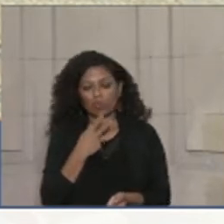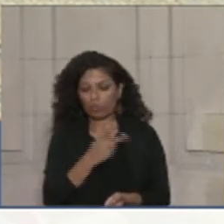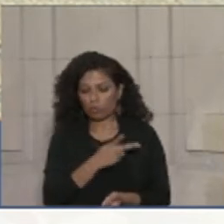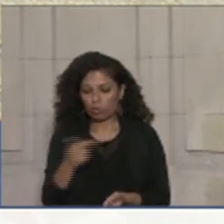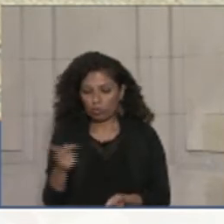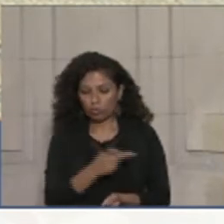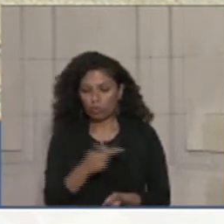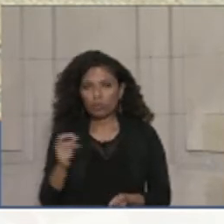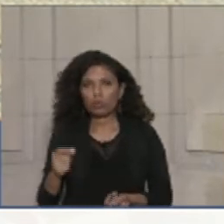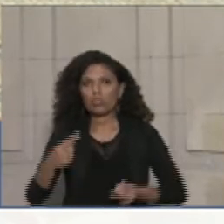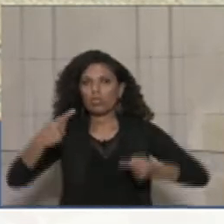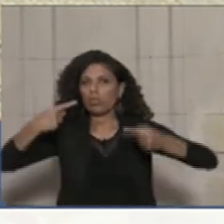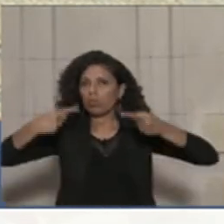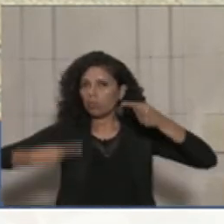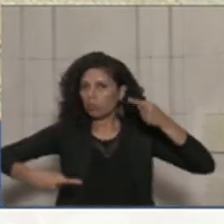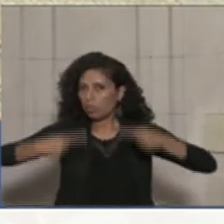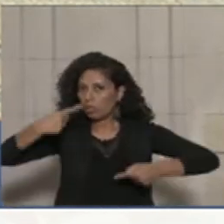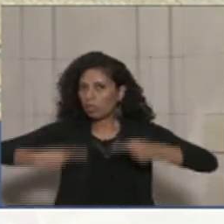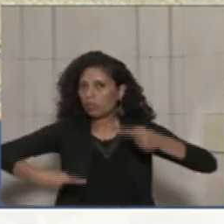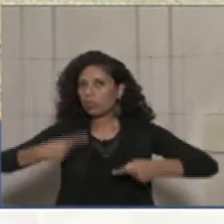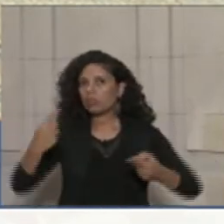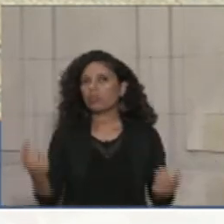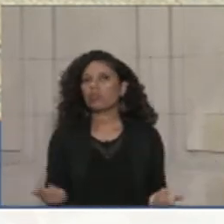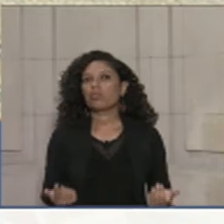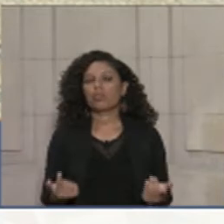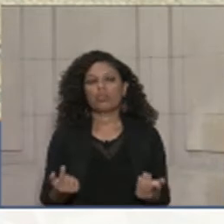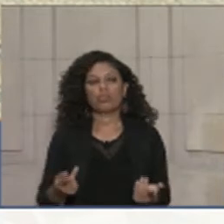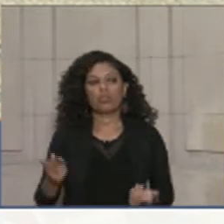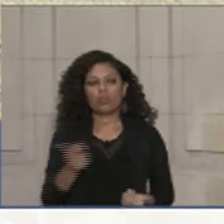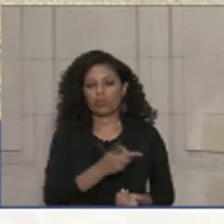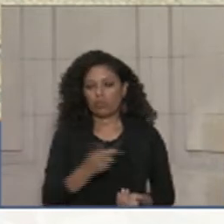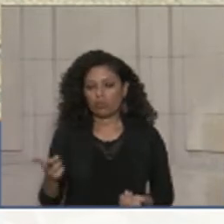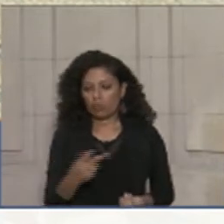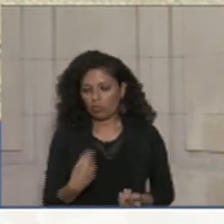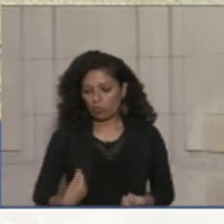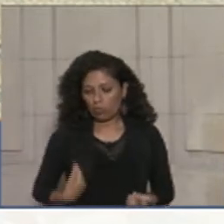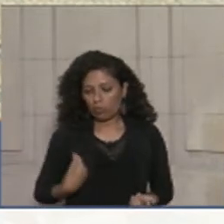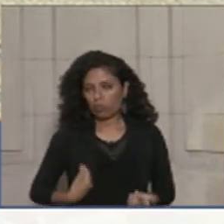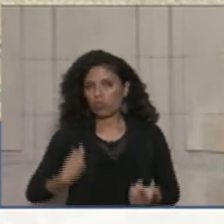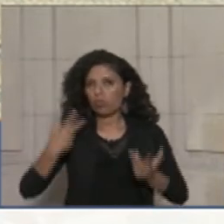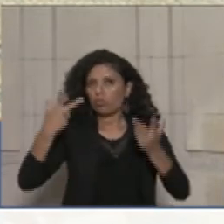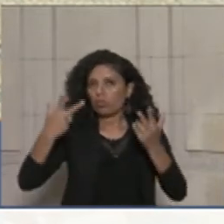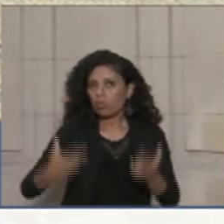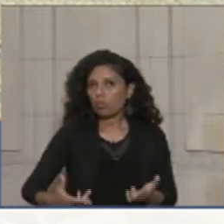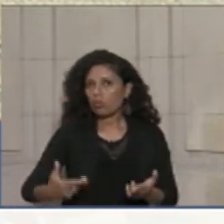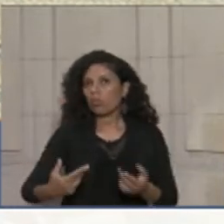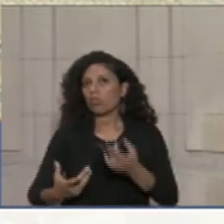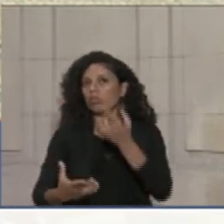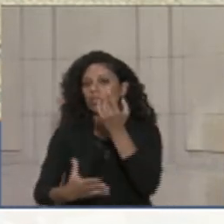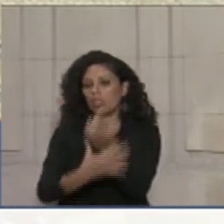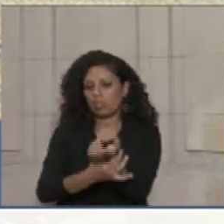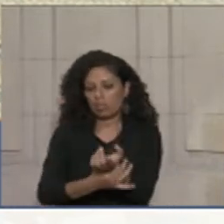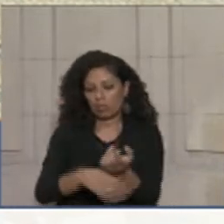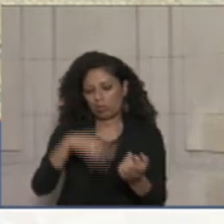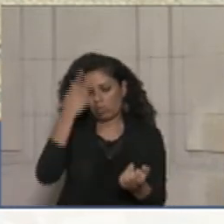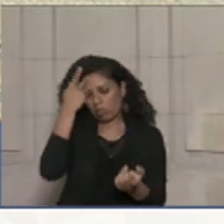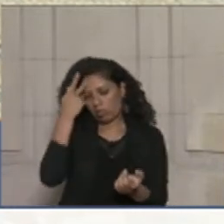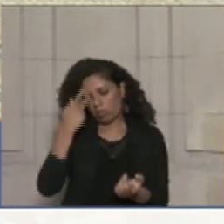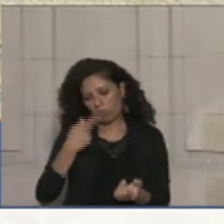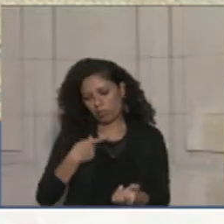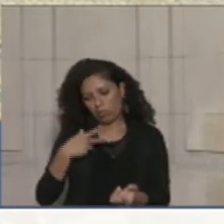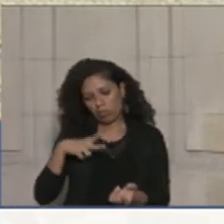políticos contrários, mas que vivem o mesmo drama da segurança própria, por